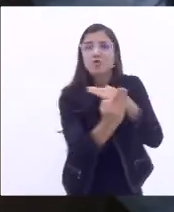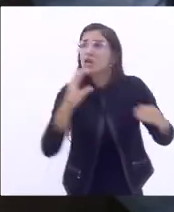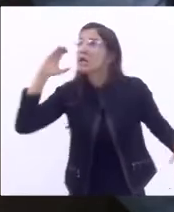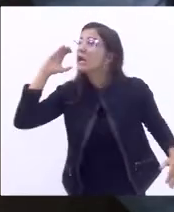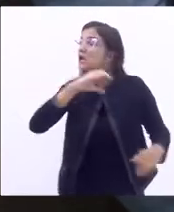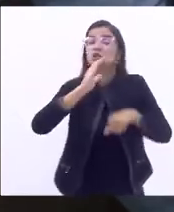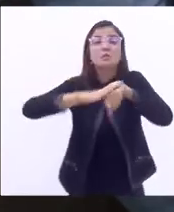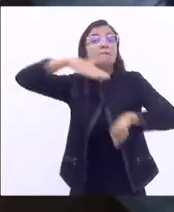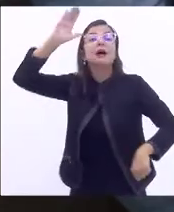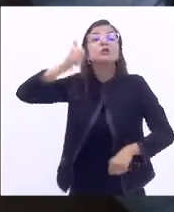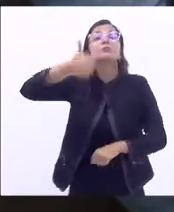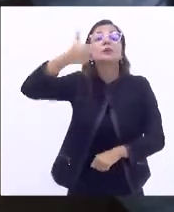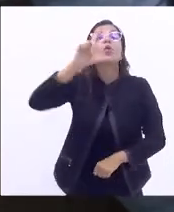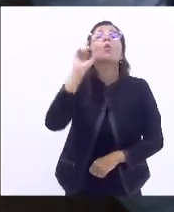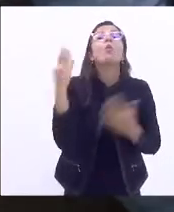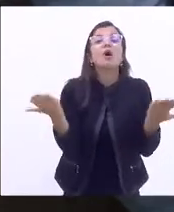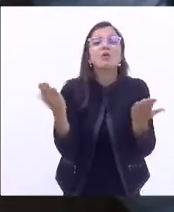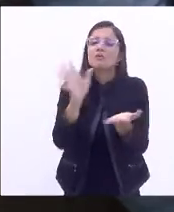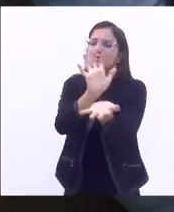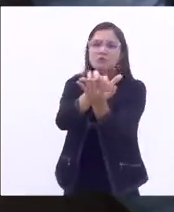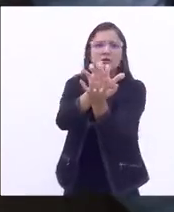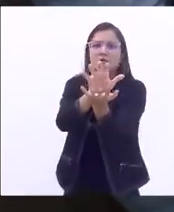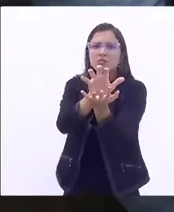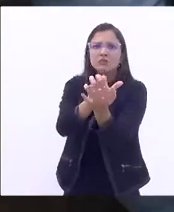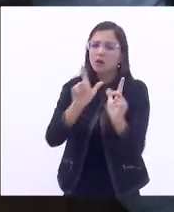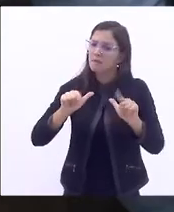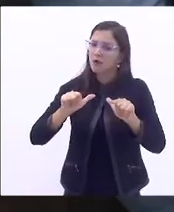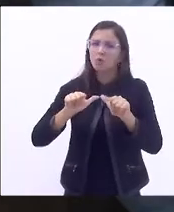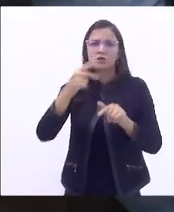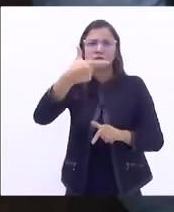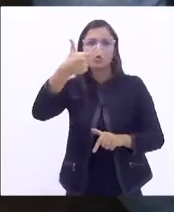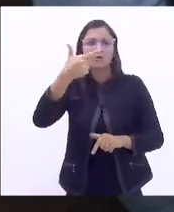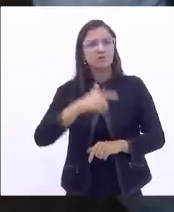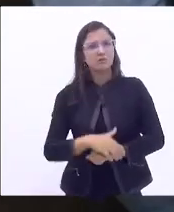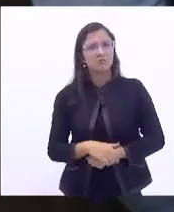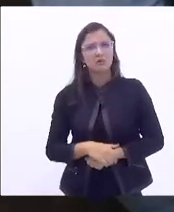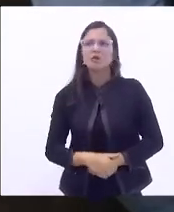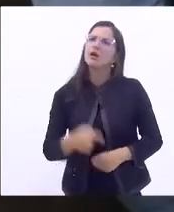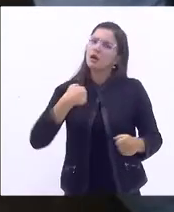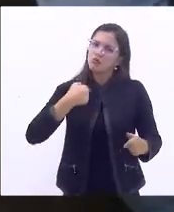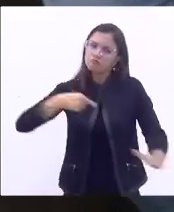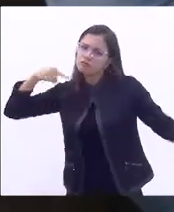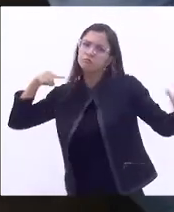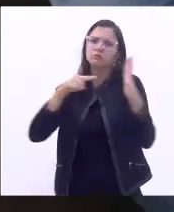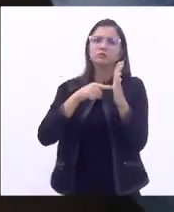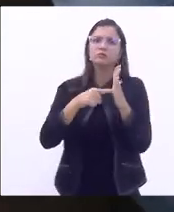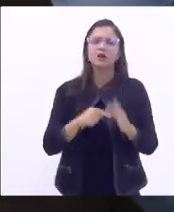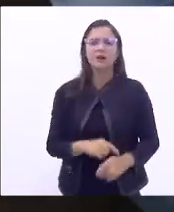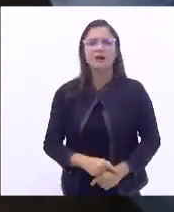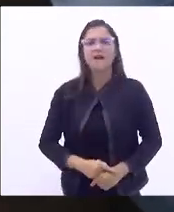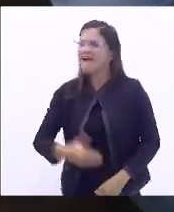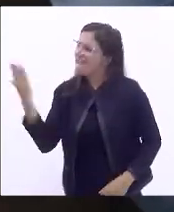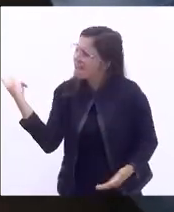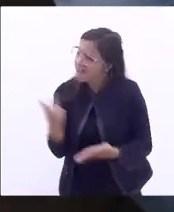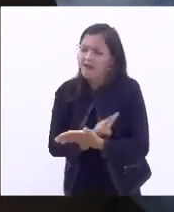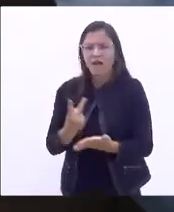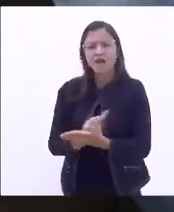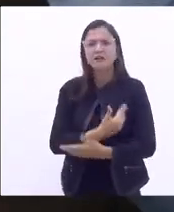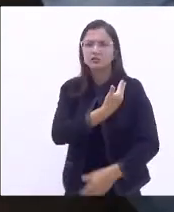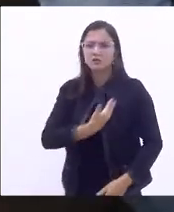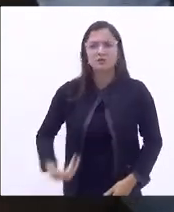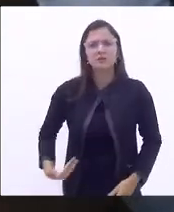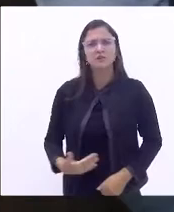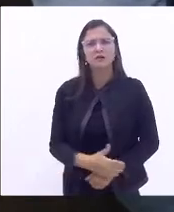é o bairro de Santa Cruz. Então, eu venho aqui denunciar, primeiro, a forma leviana por parte do governador de querer